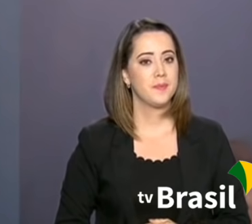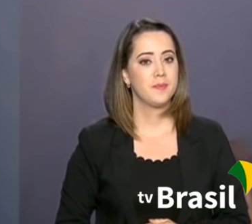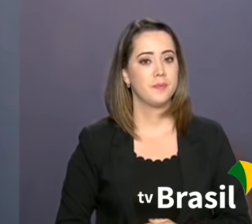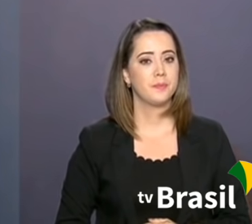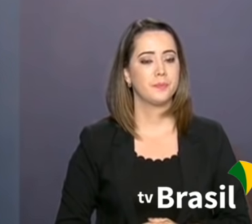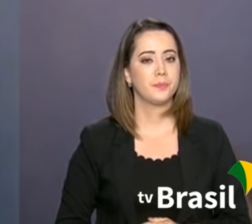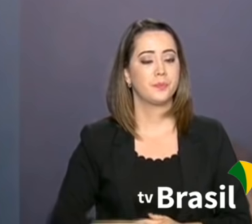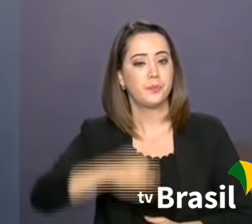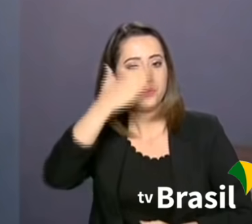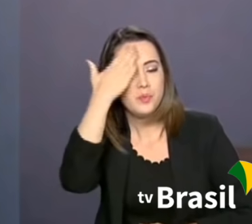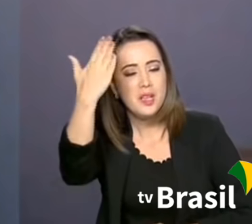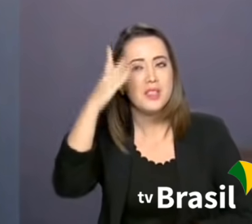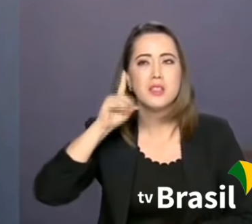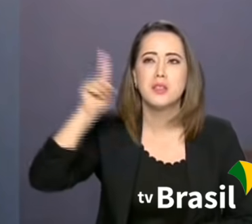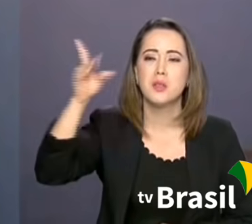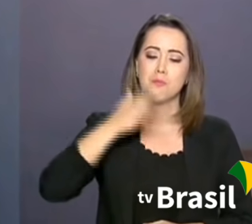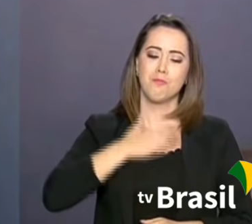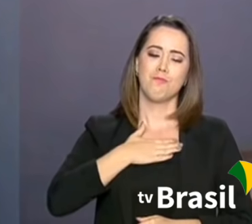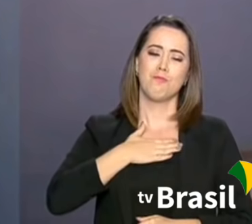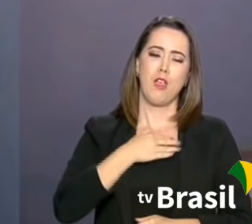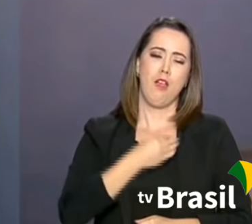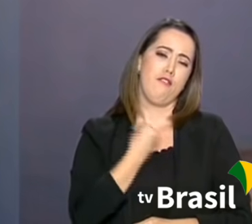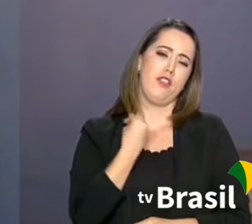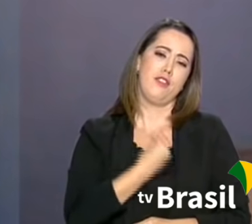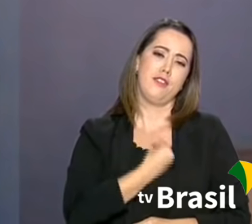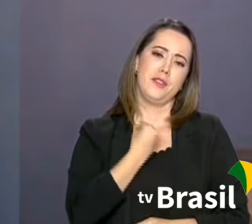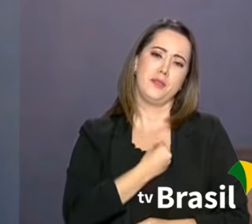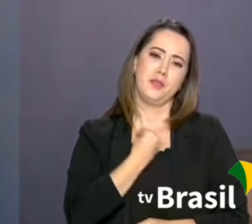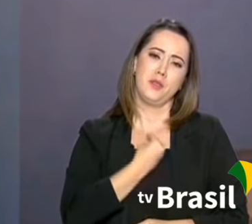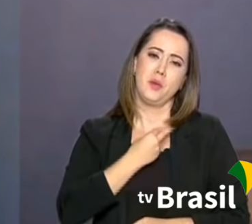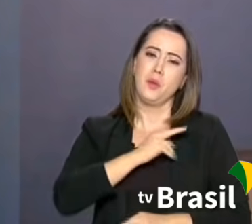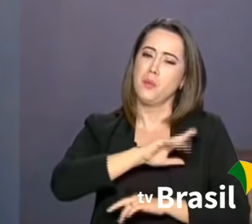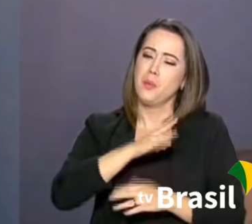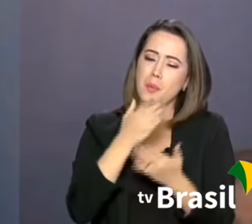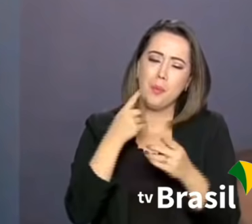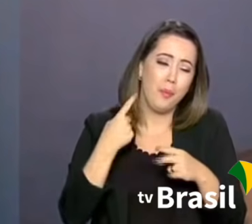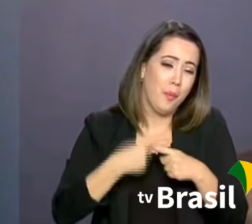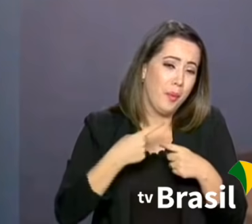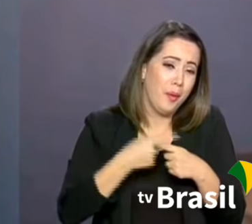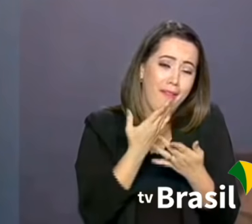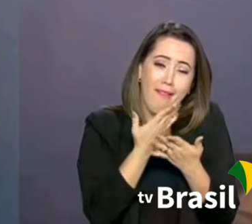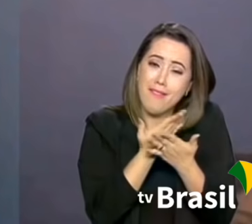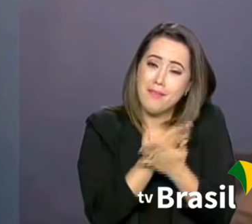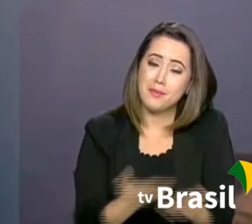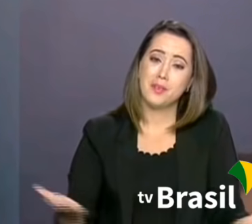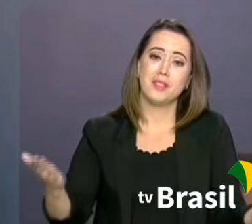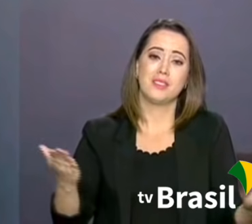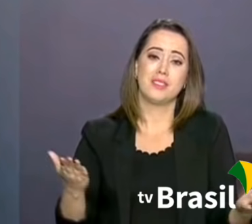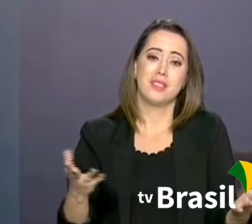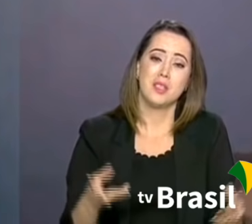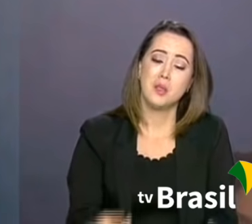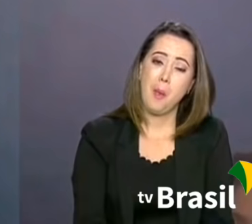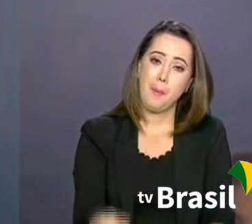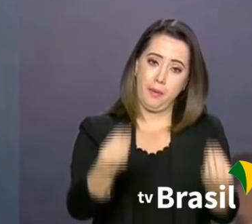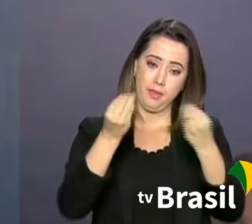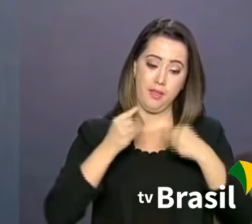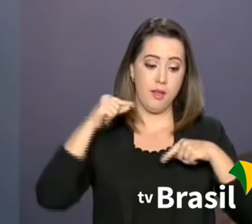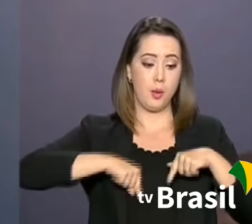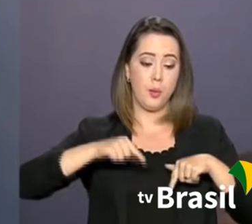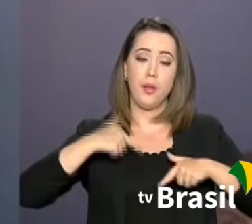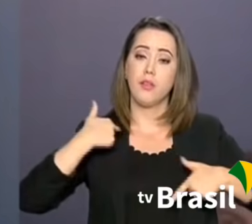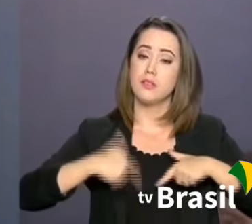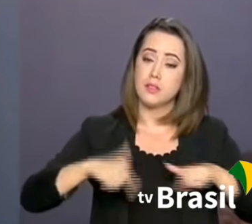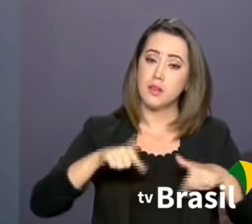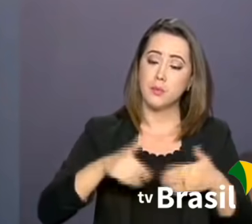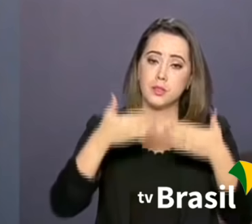Agradecer a Deus pela minha vida. E que pelas mãos de muitos de vocês me deram essa missão de